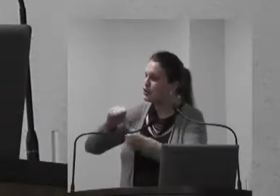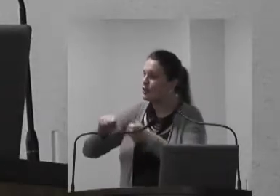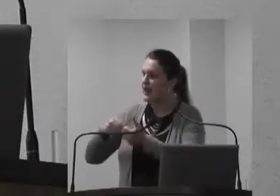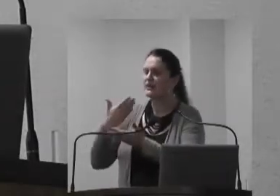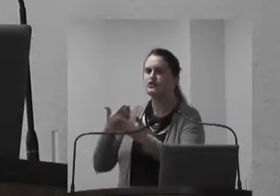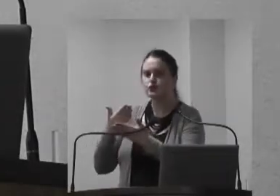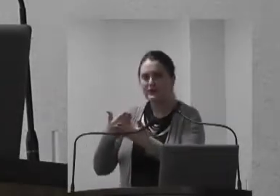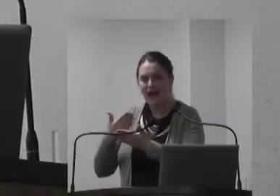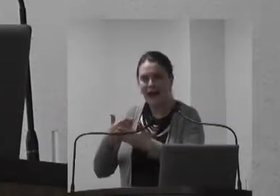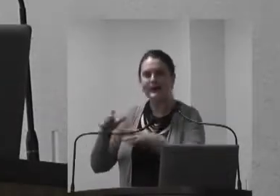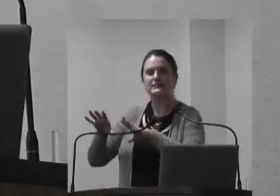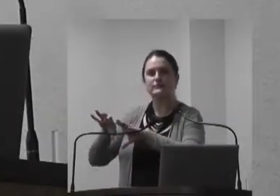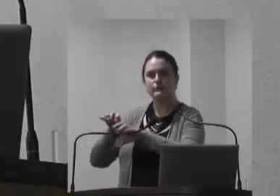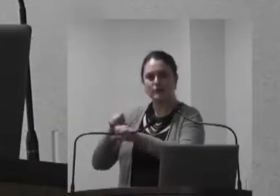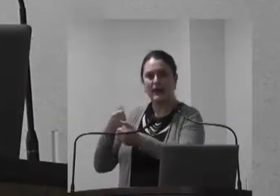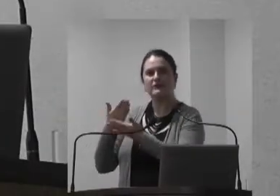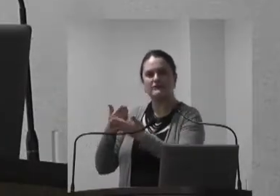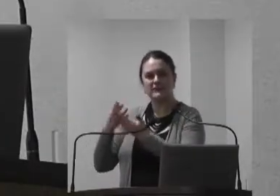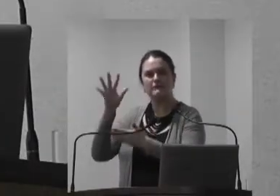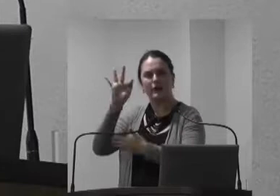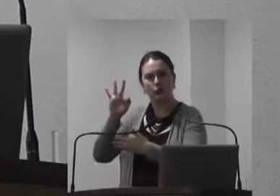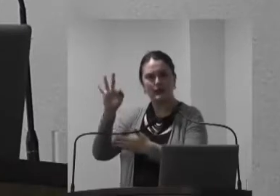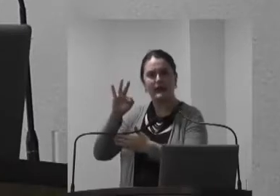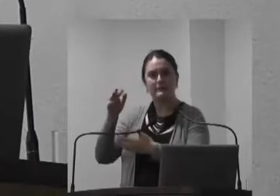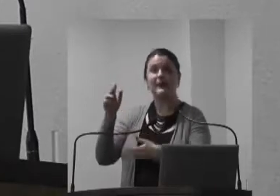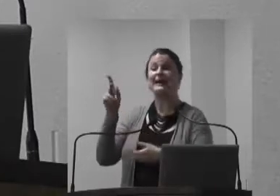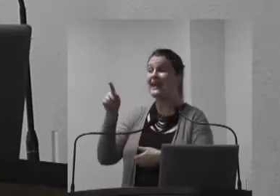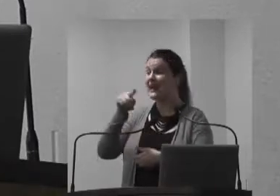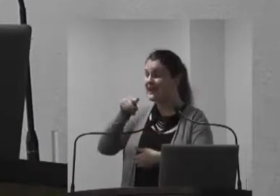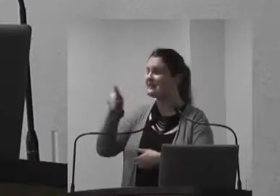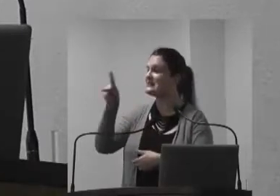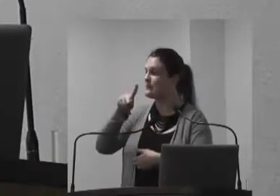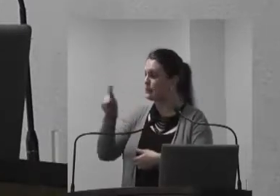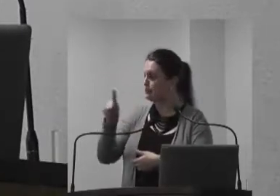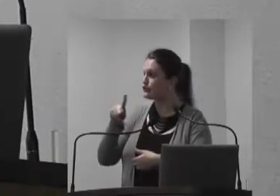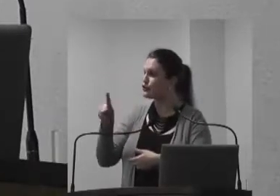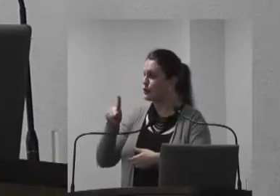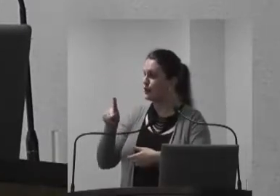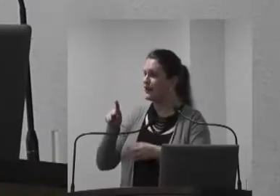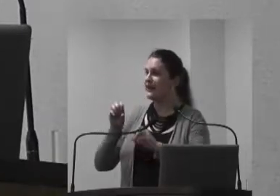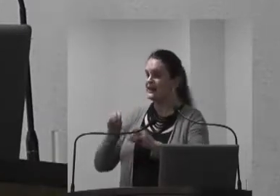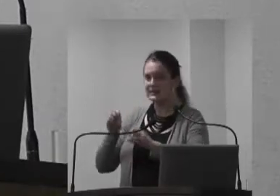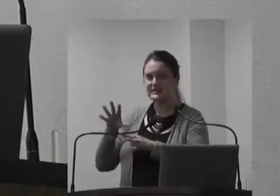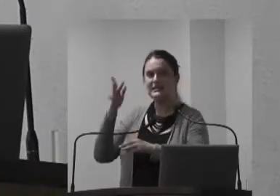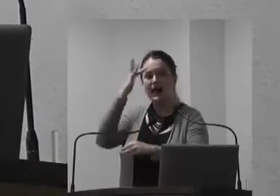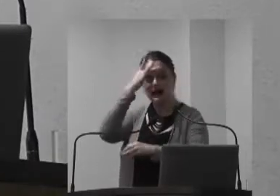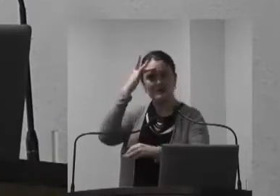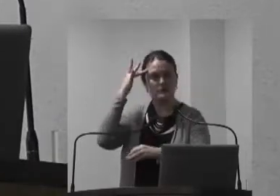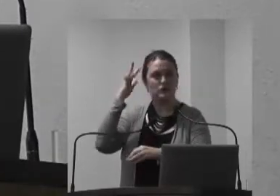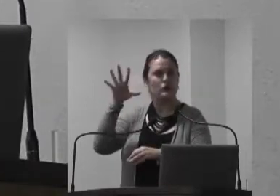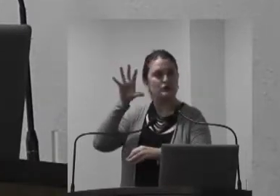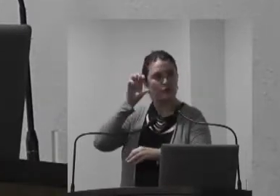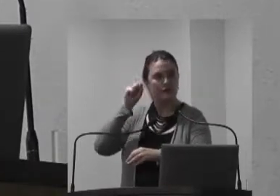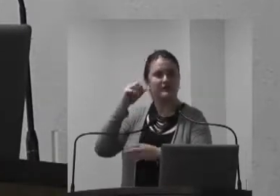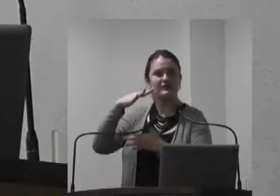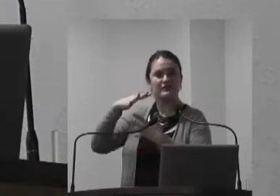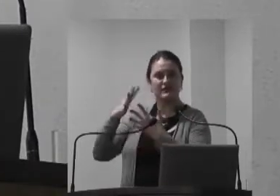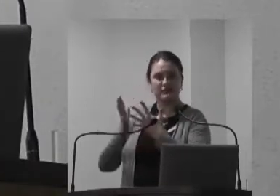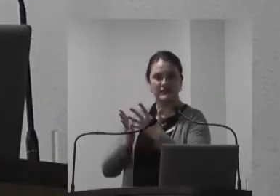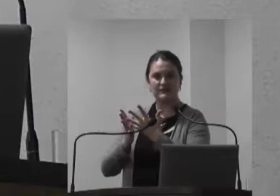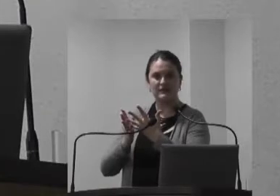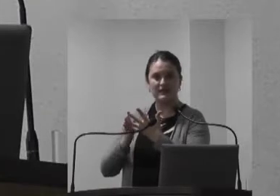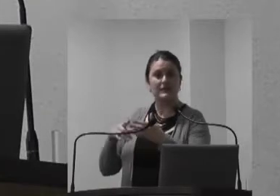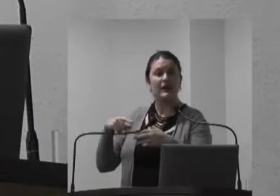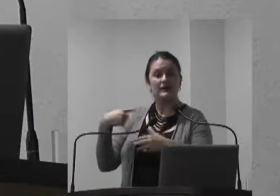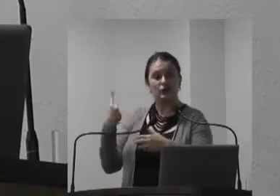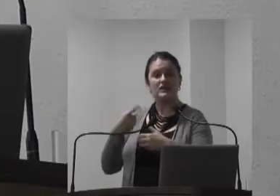quererem se tornar, estudarem, se formarem, fazerem faculdade, para eles ser professor e ensinar as pessoas ouvintes